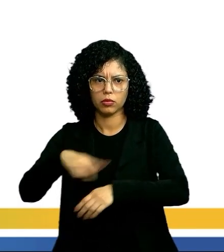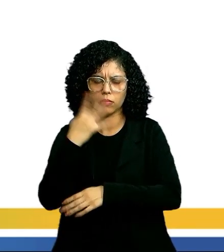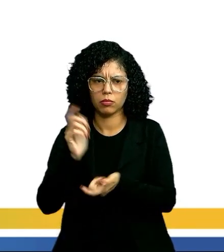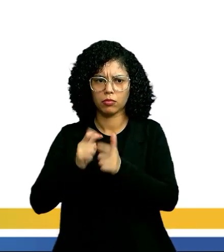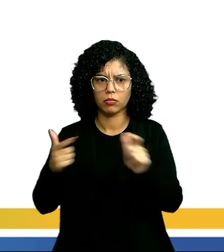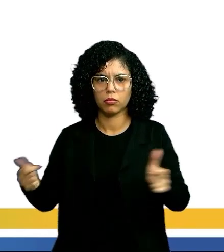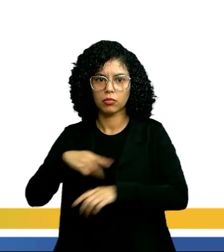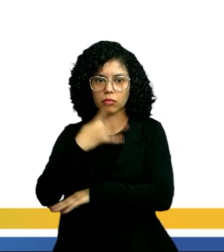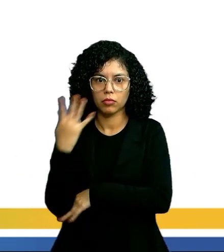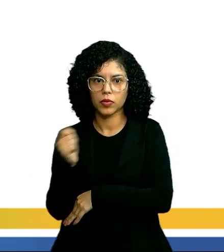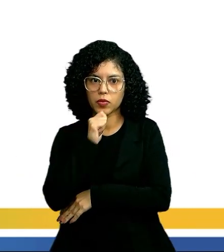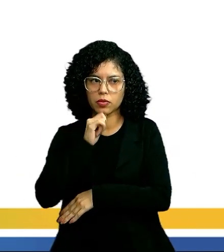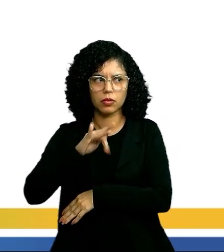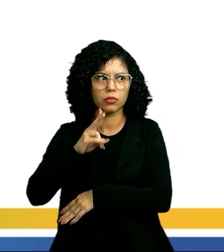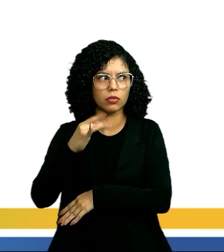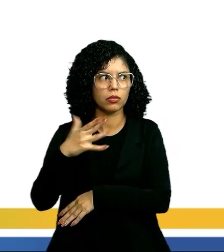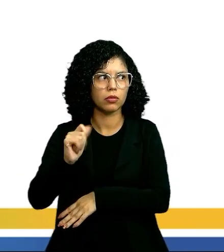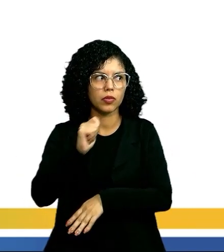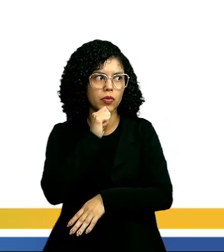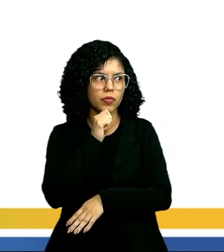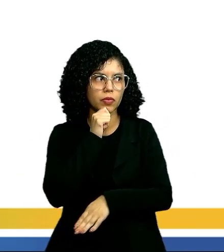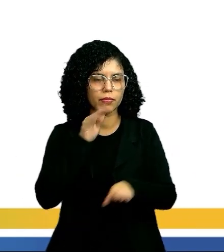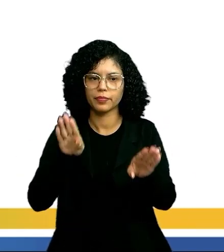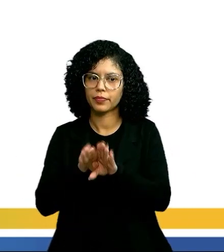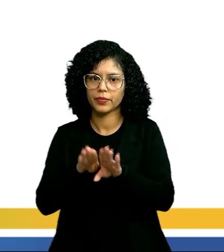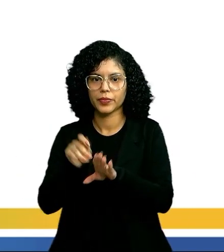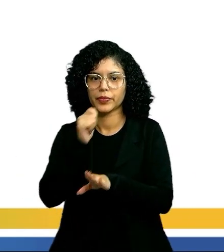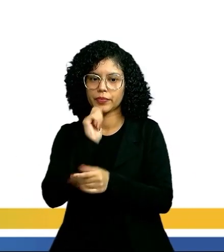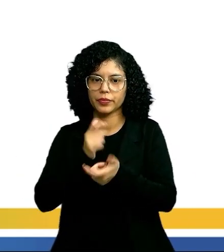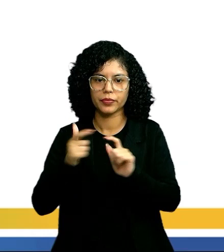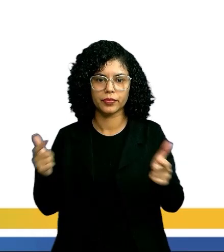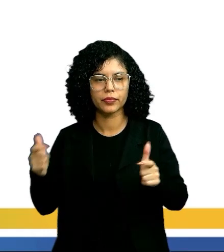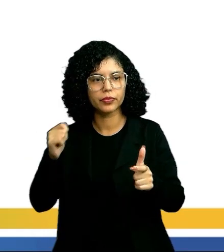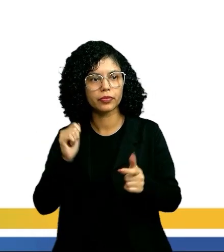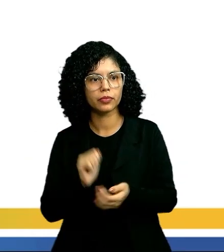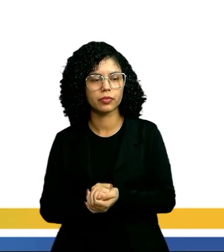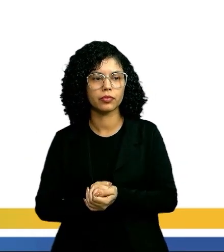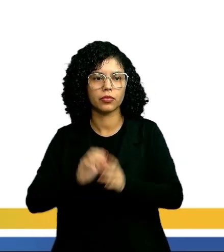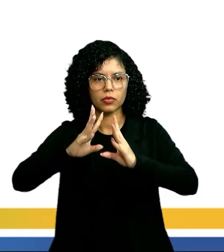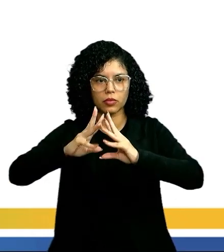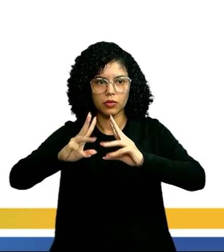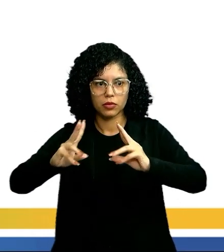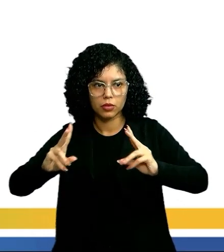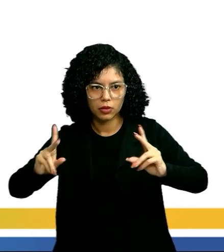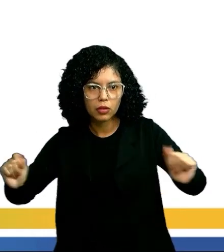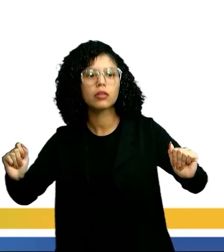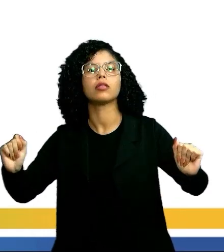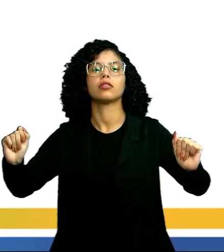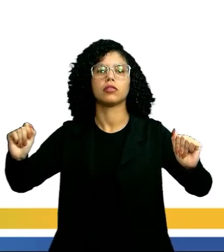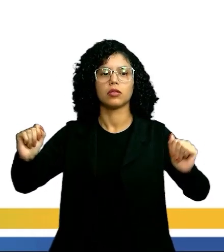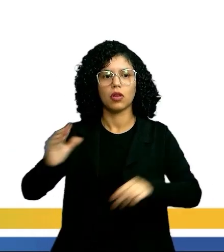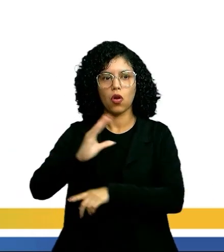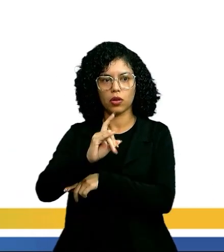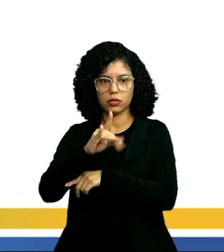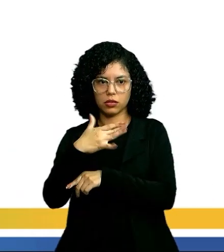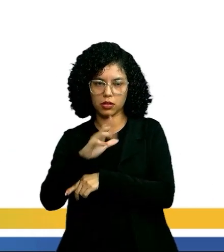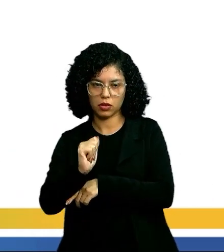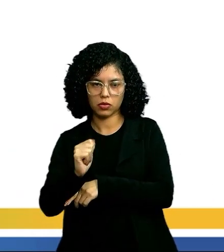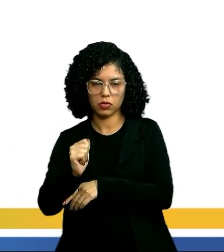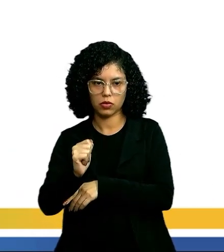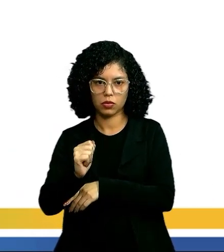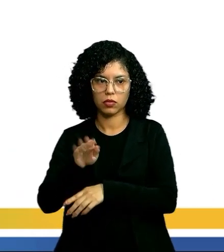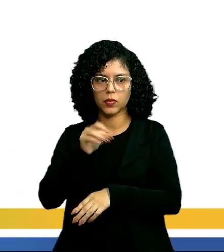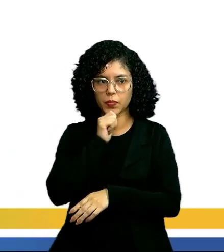Quanto maior a quantidade de insaturações, maior é a degradabilidade e oxidação